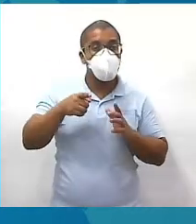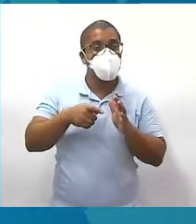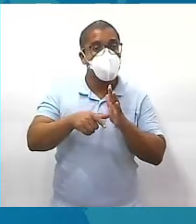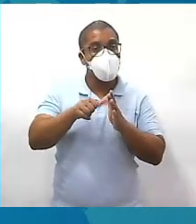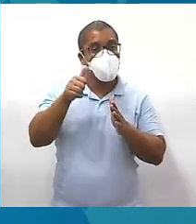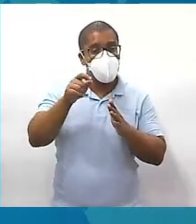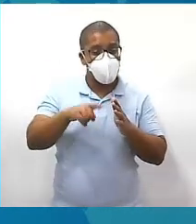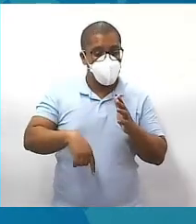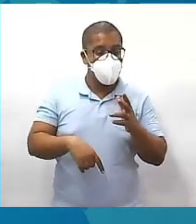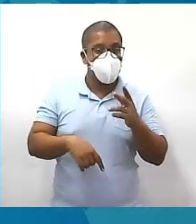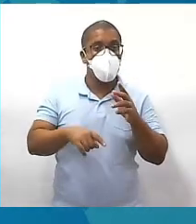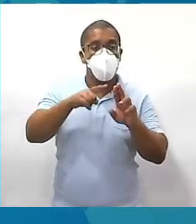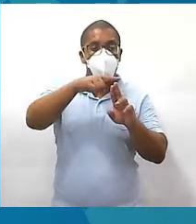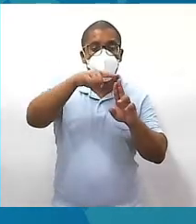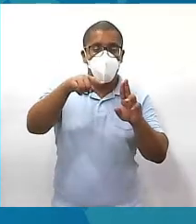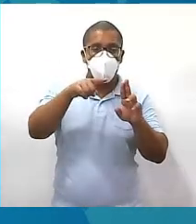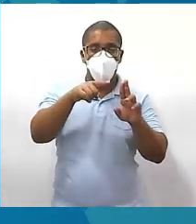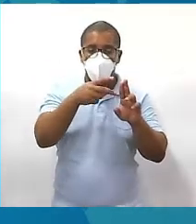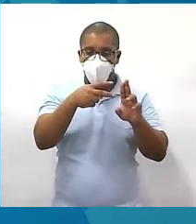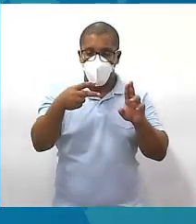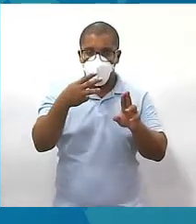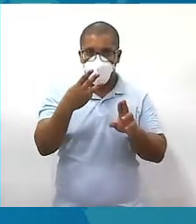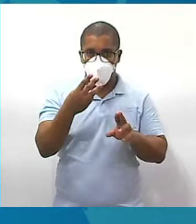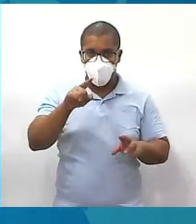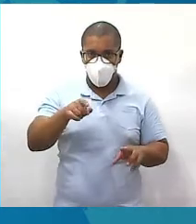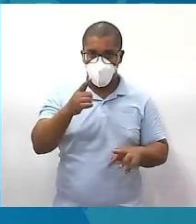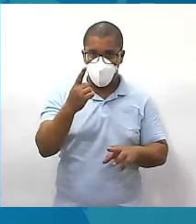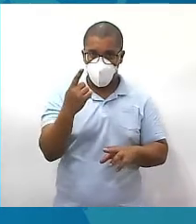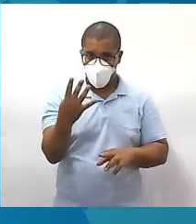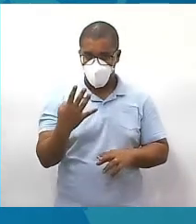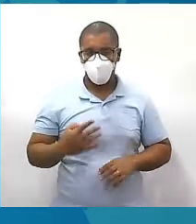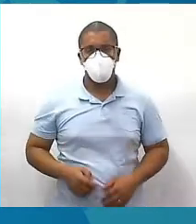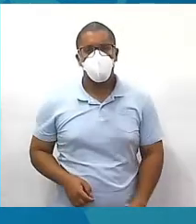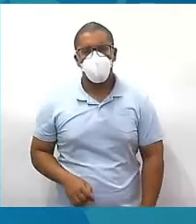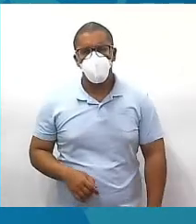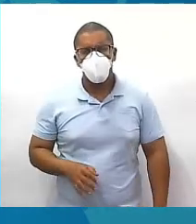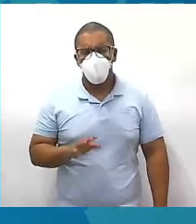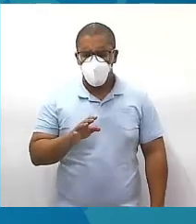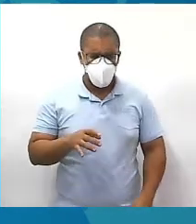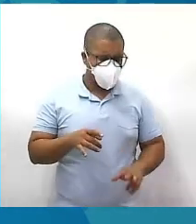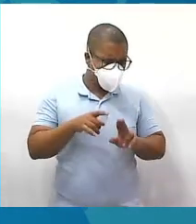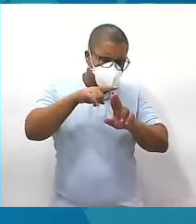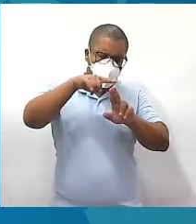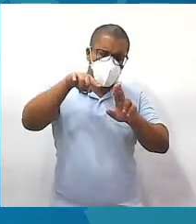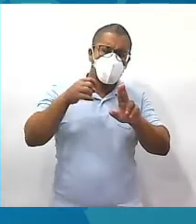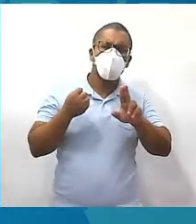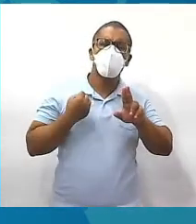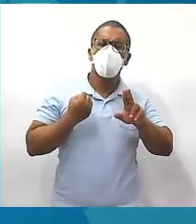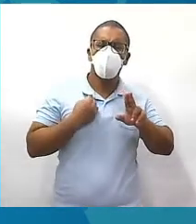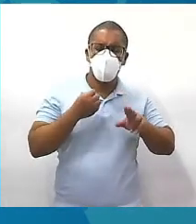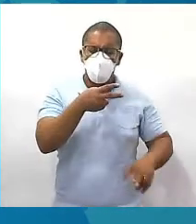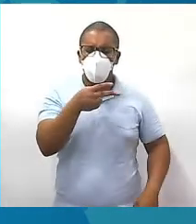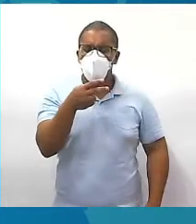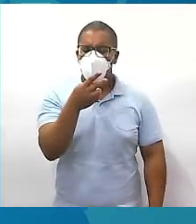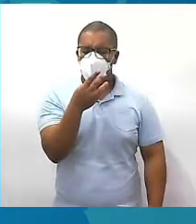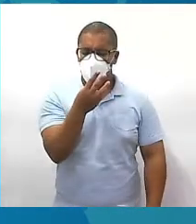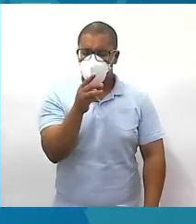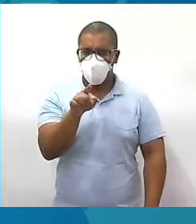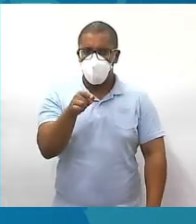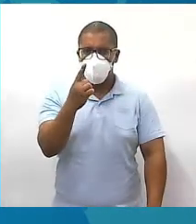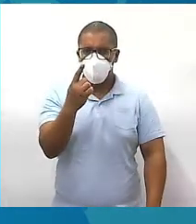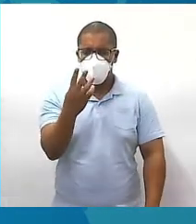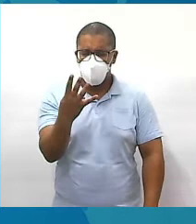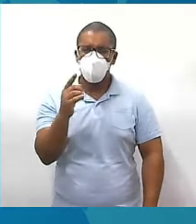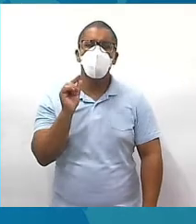π 3,14, que é o comum. E antes de resolver, eu tenho que falar o que é esse valor de π para que você entenda comigo, tá